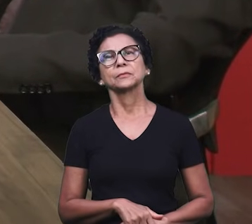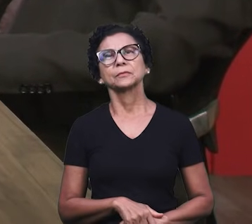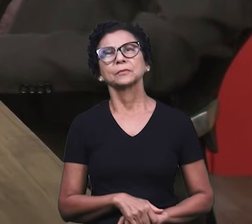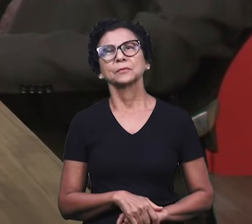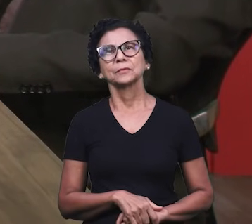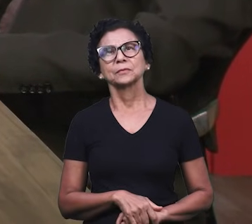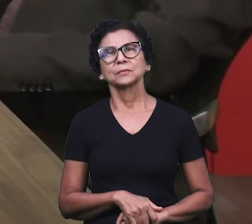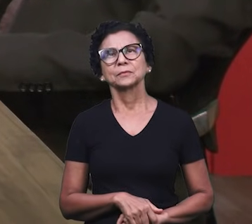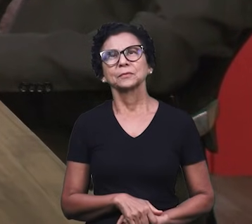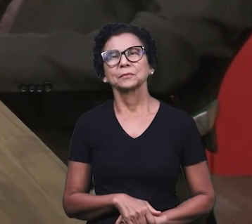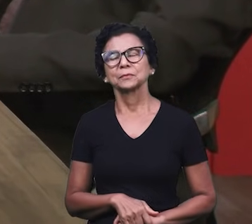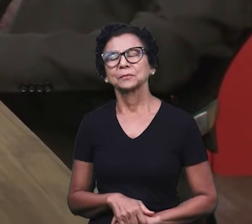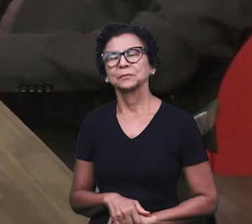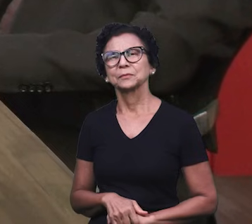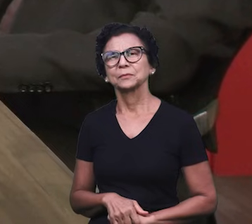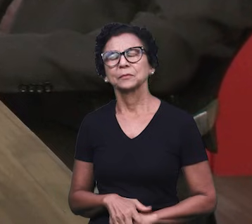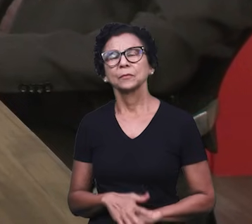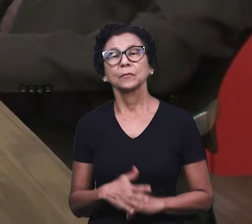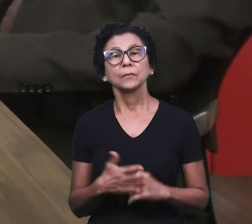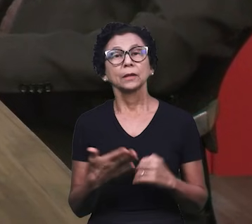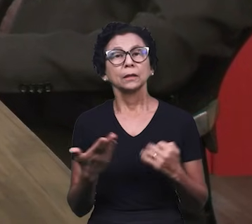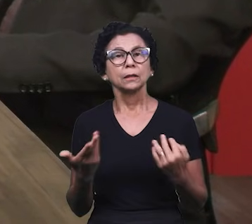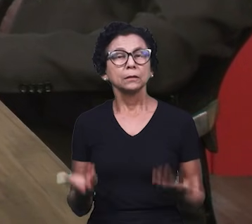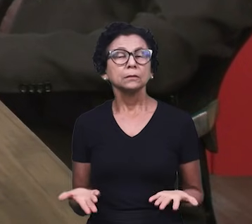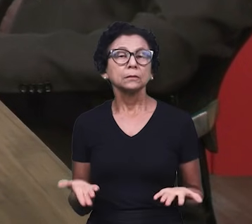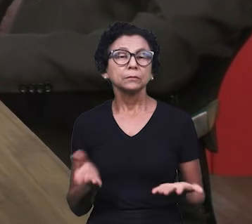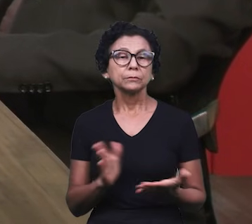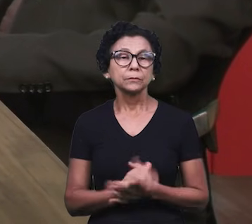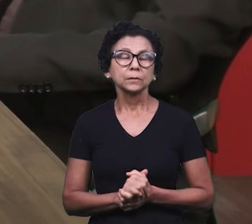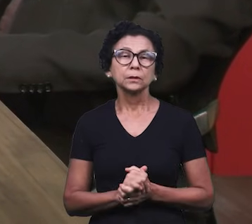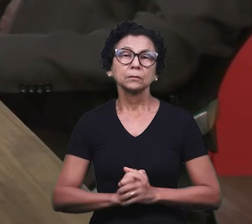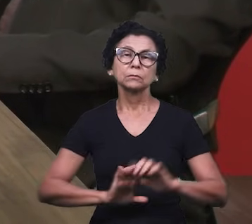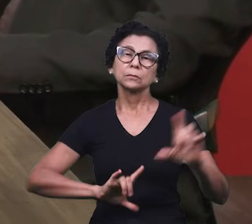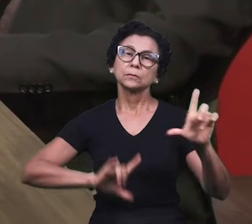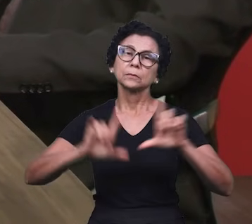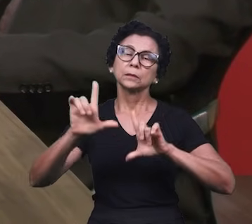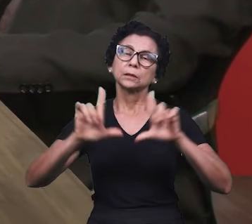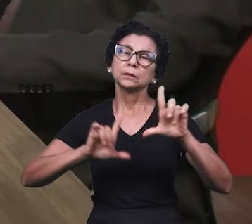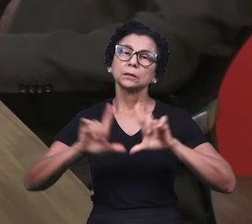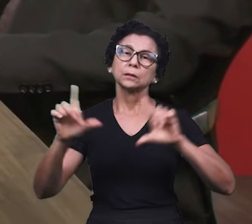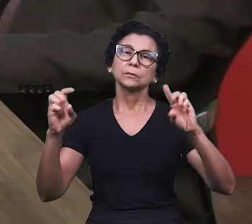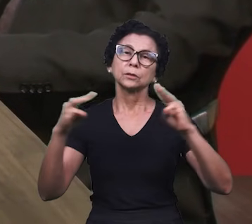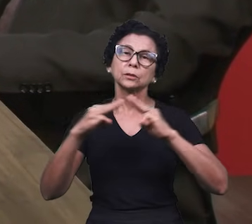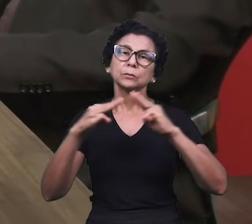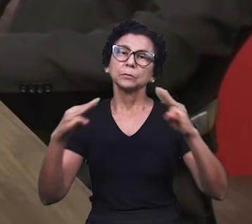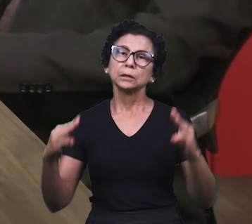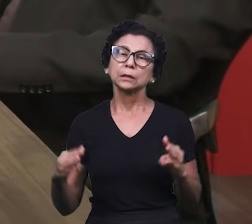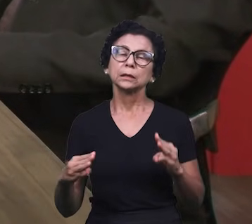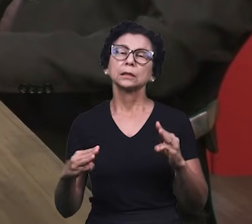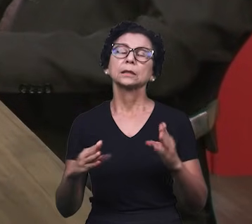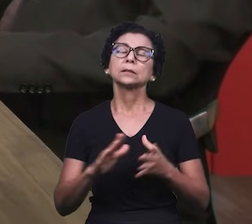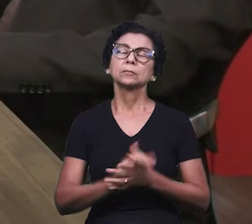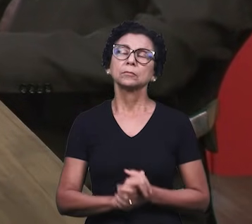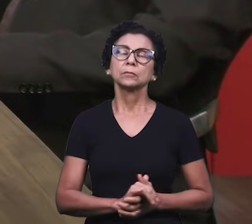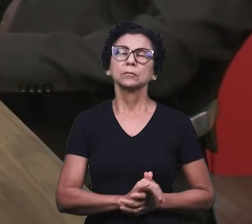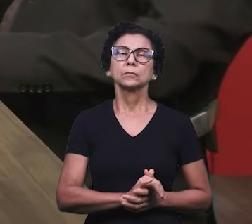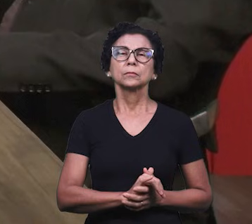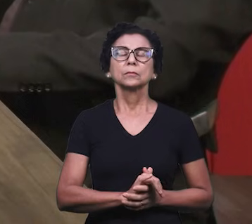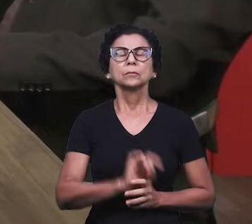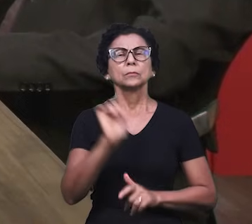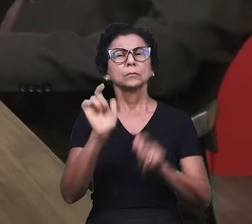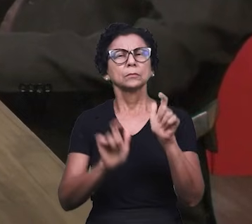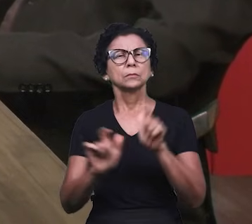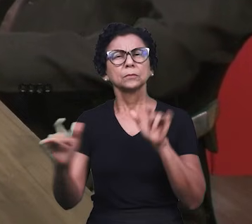Para receber essa palavra, essa mensagem que, pela misericórdia, o Senhor tem nos dado. Pastor Marcos, né? Saúl tem um